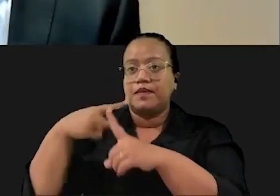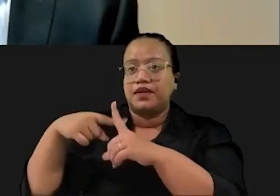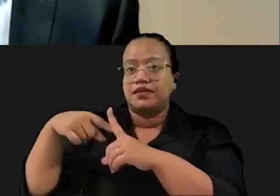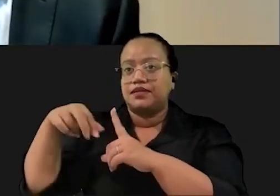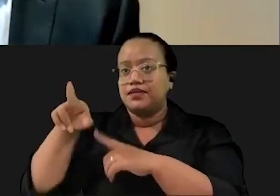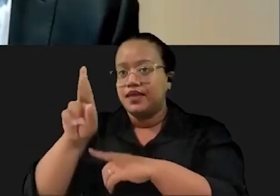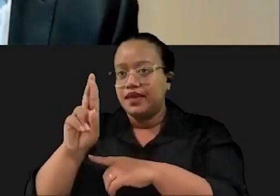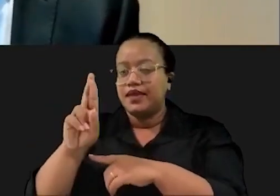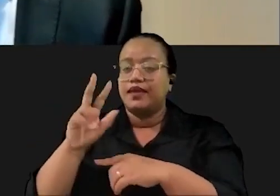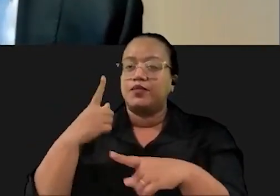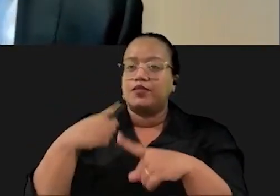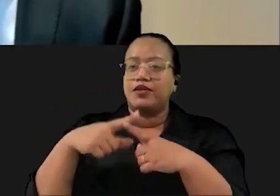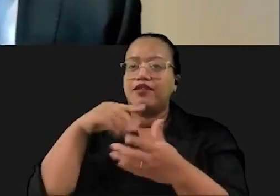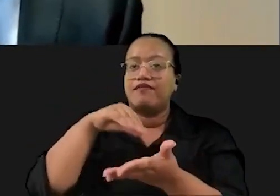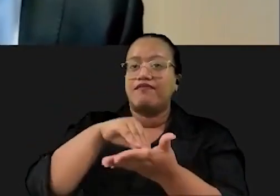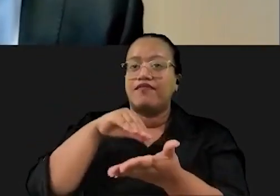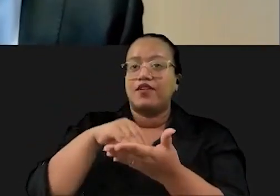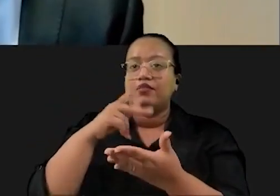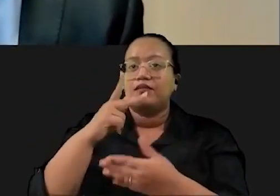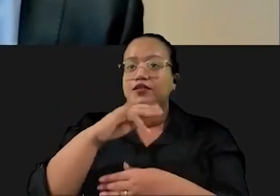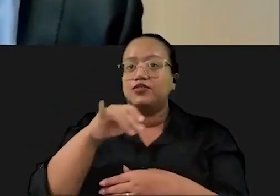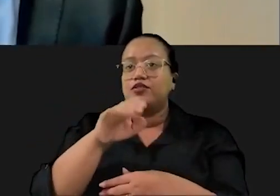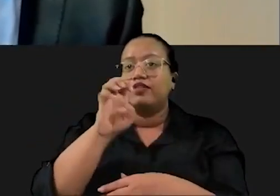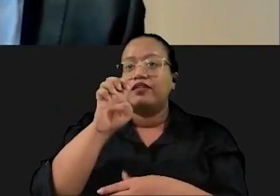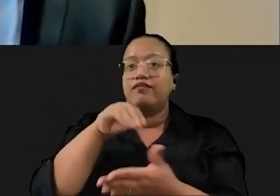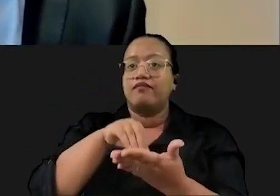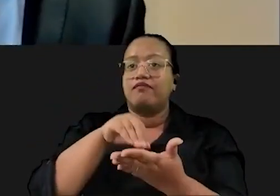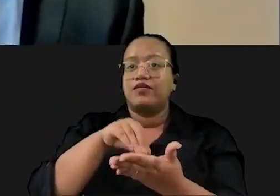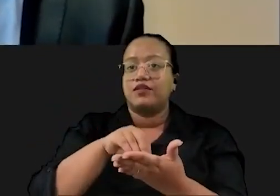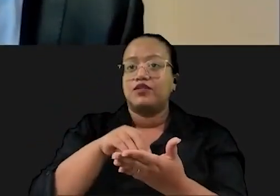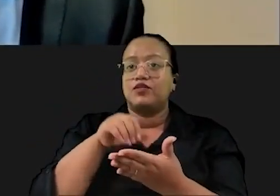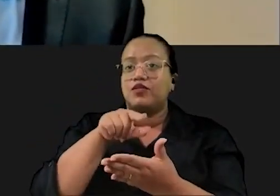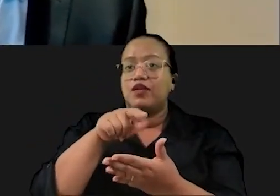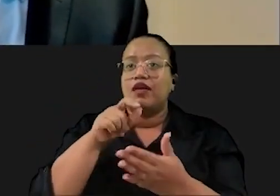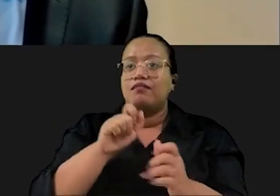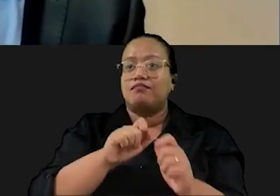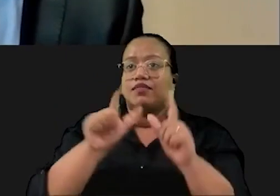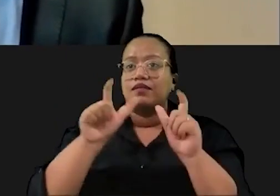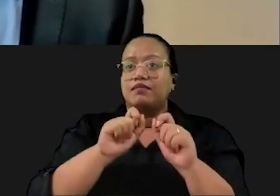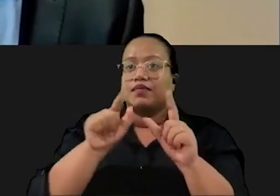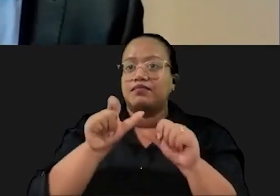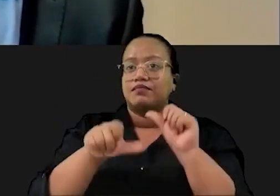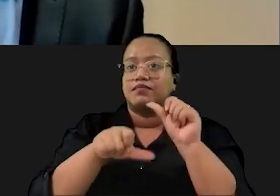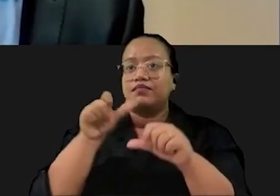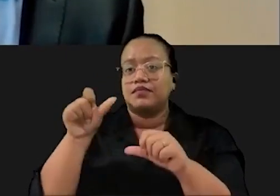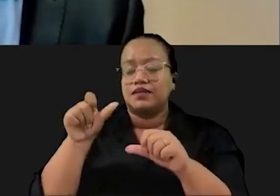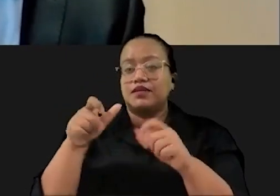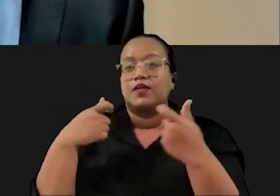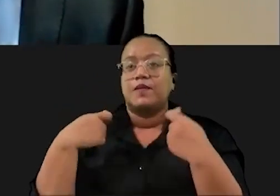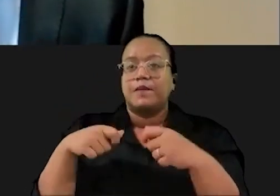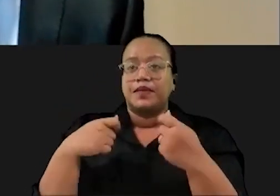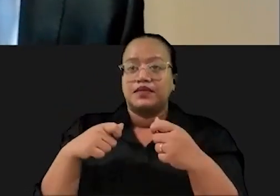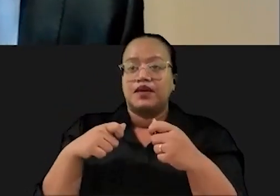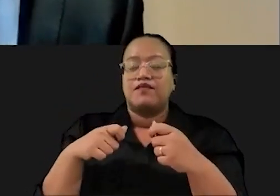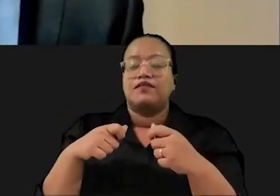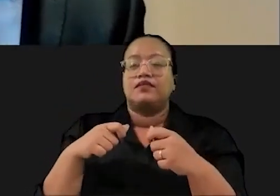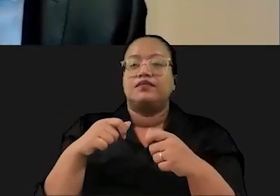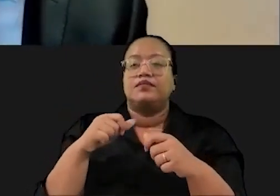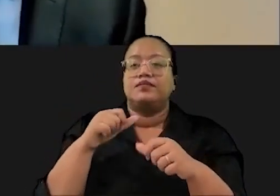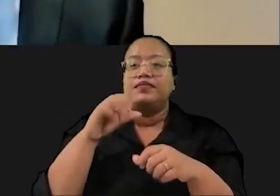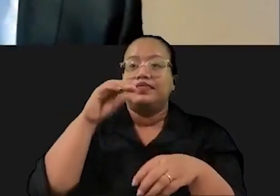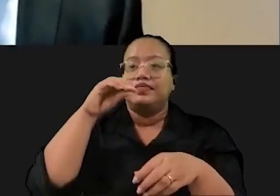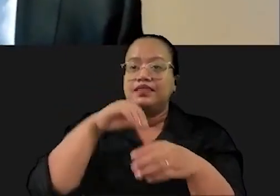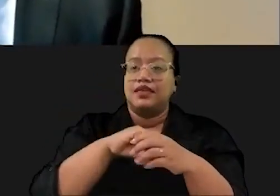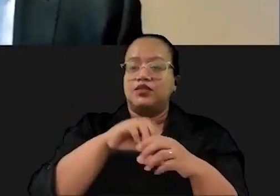muito rápido nas suas telas. Para isso, precisaria mudar essa forma, esse procedimento de desenvolvimento das telas.